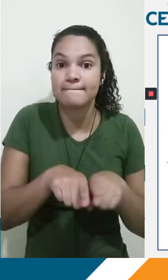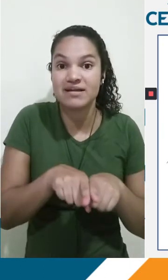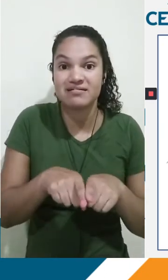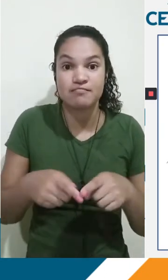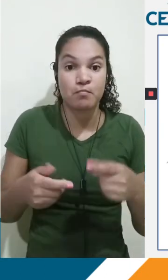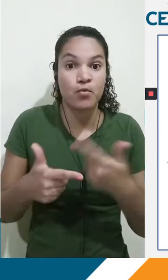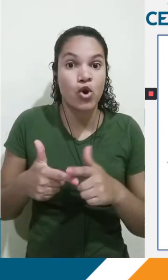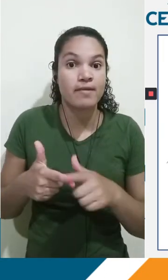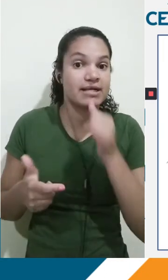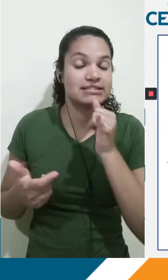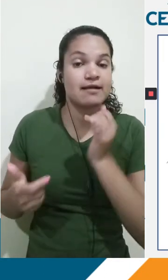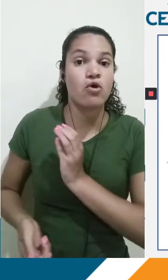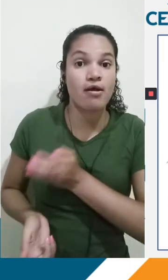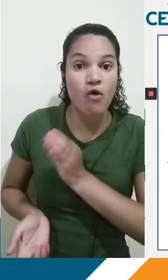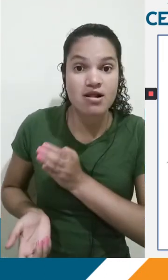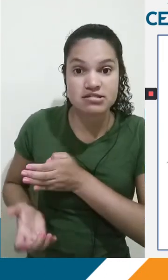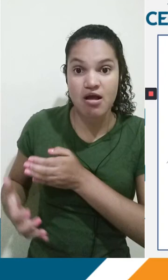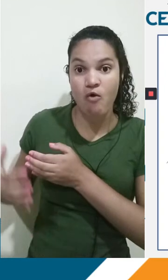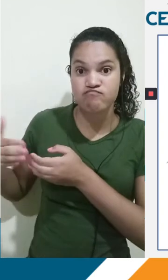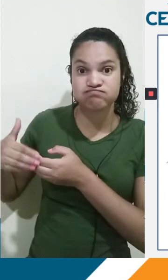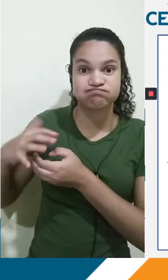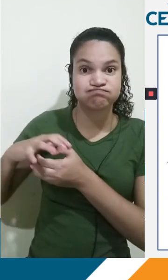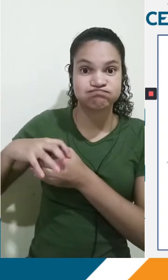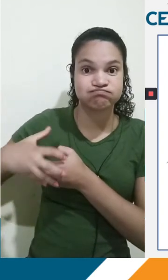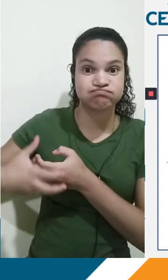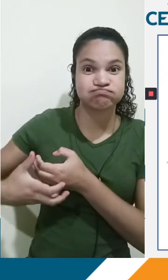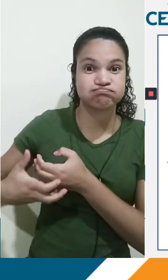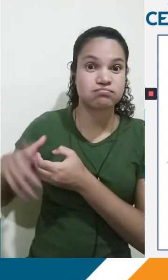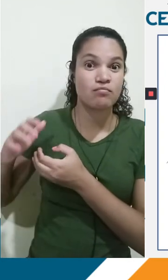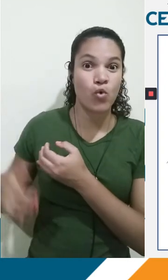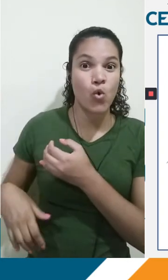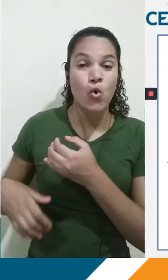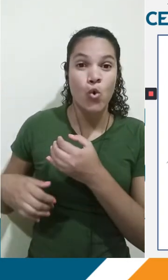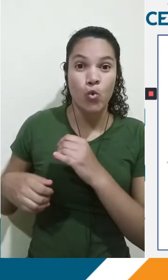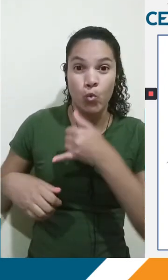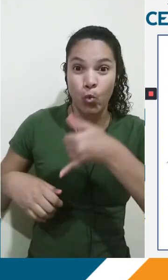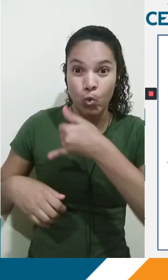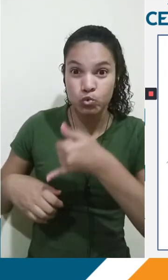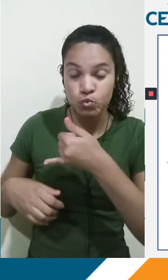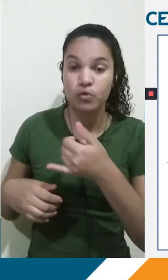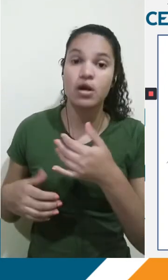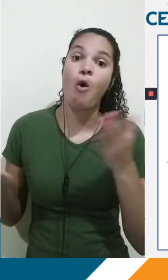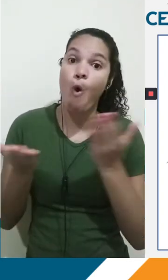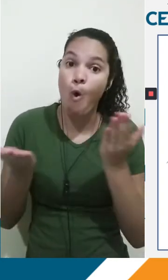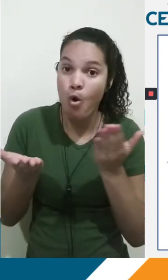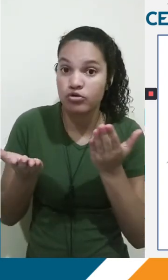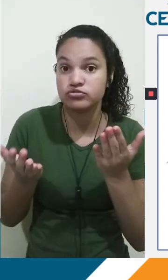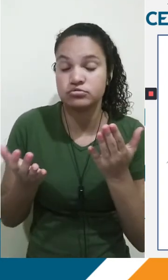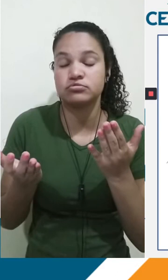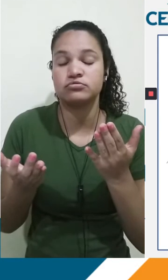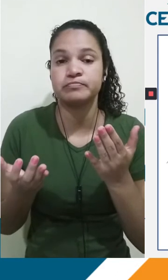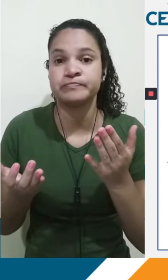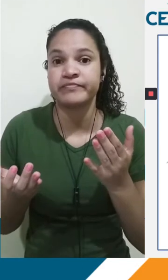visceral a doenças cardiovasculares, a diabetes, uma série de doenças crônicas que hoje são muito,